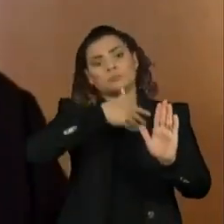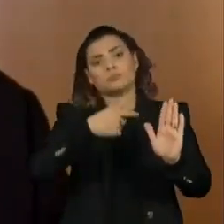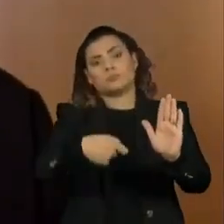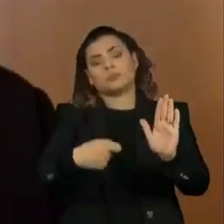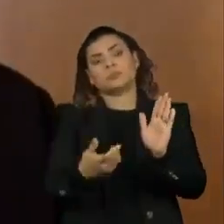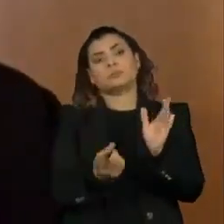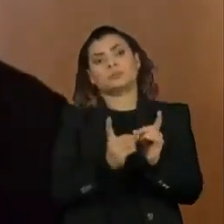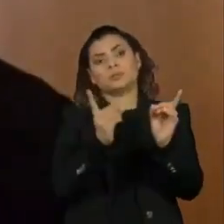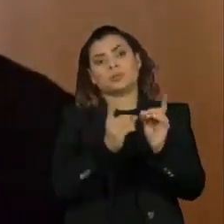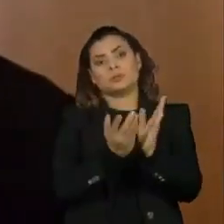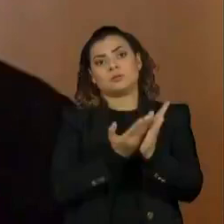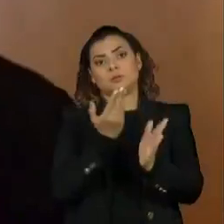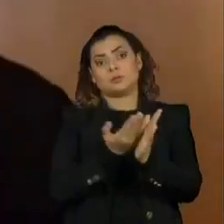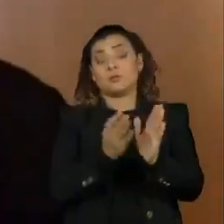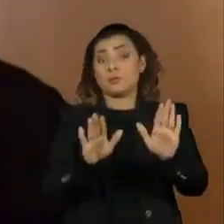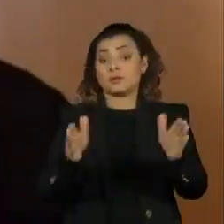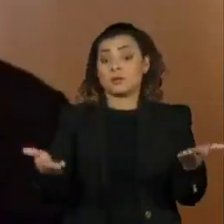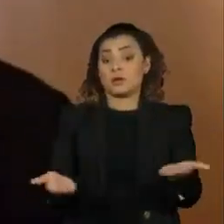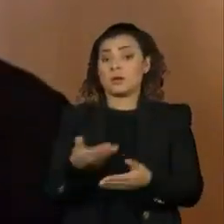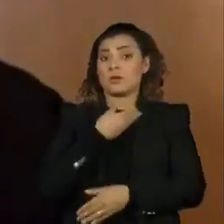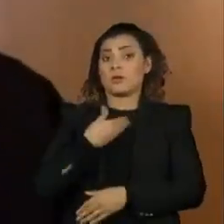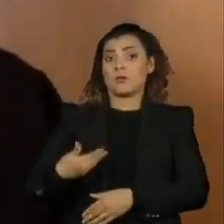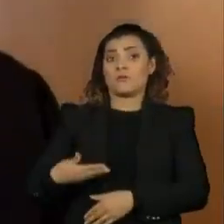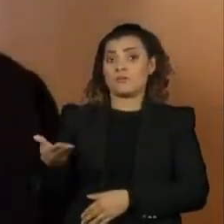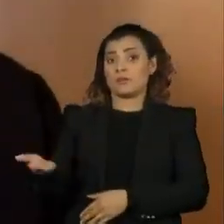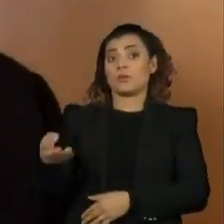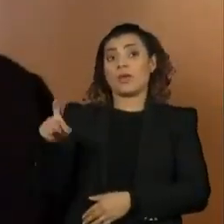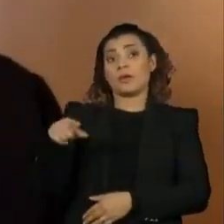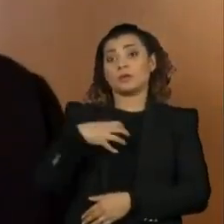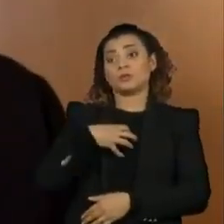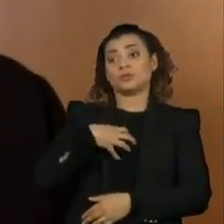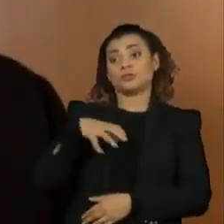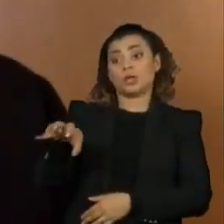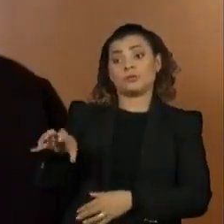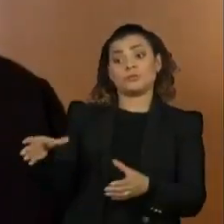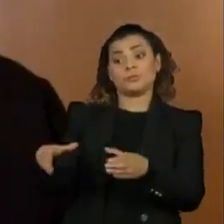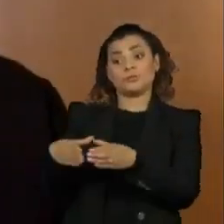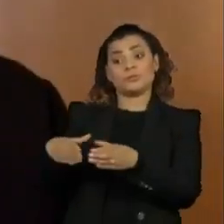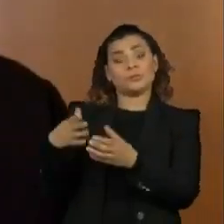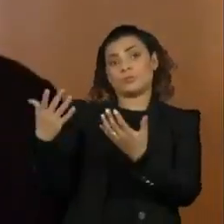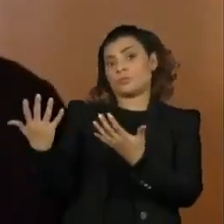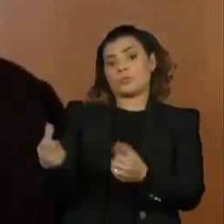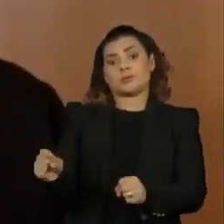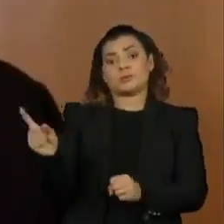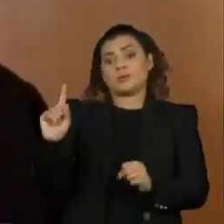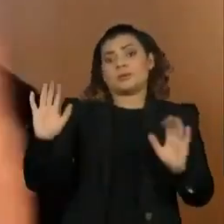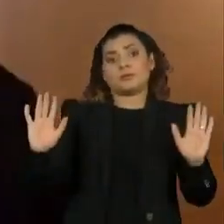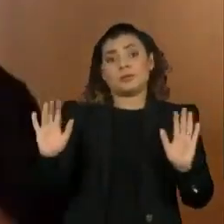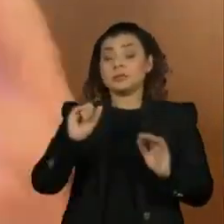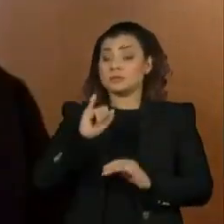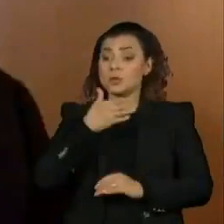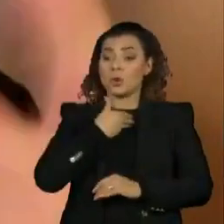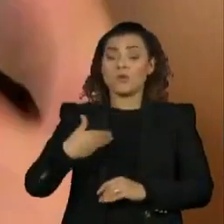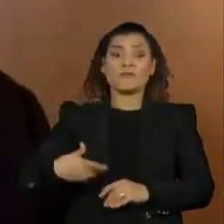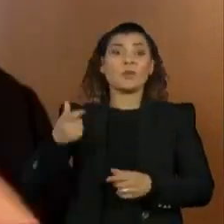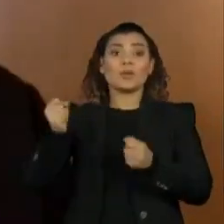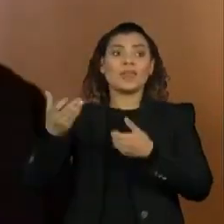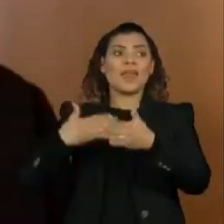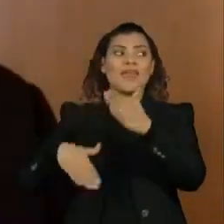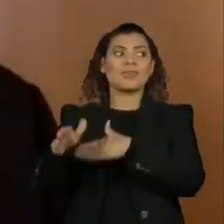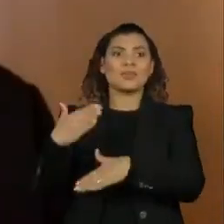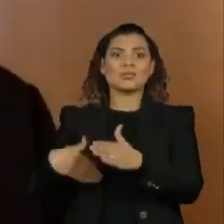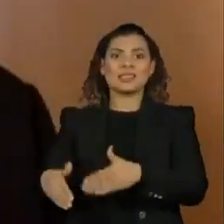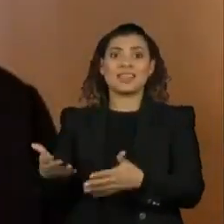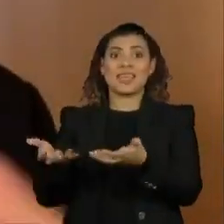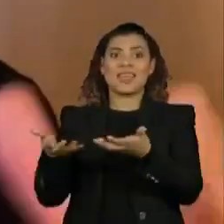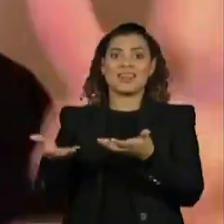vez mais importante. O atual governo é hostil a isso, né? Obviamente. Se o atual governo, se pudesse voltar atrás,